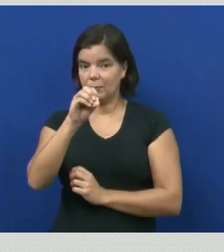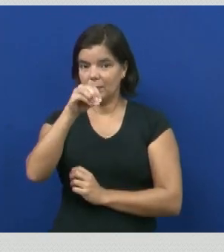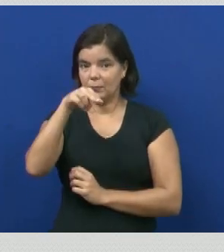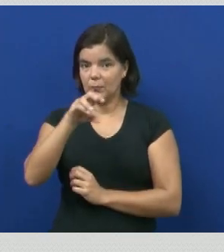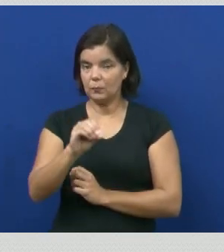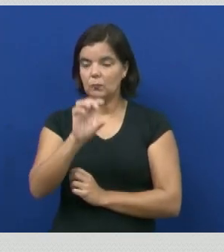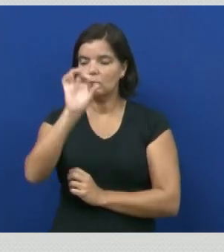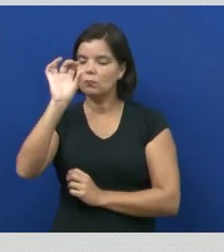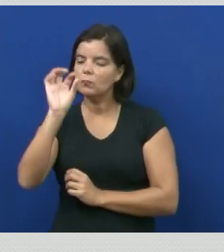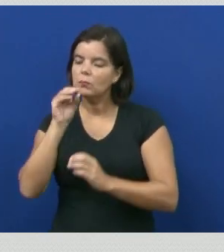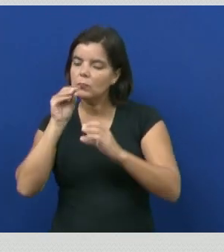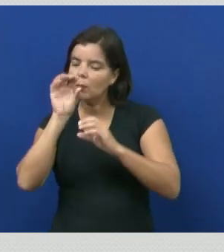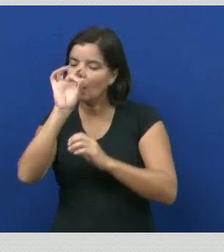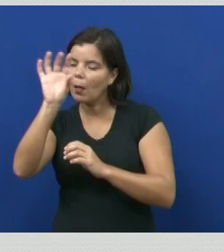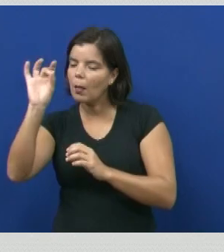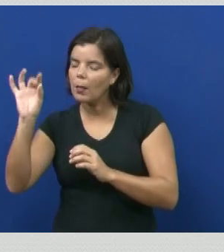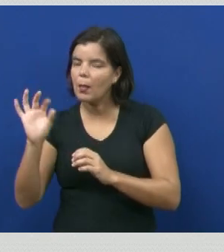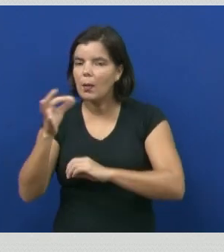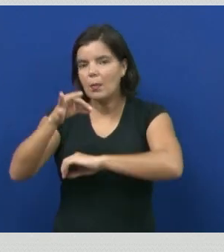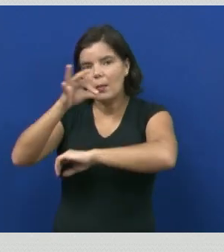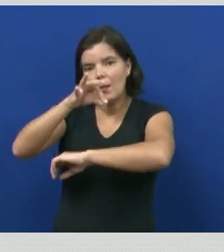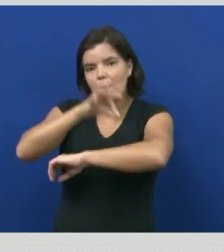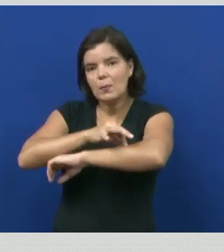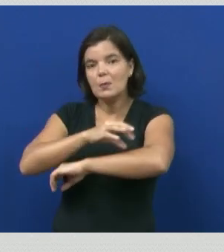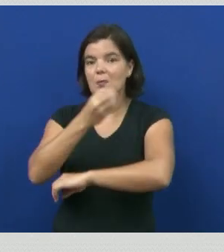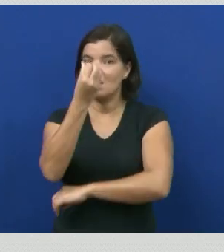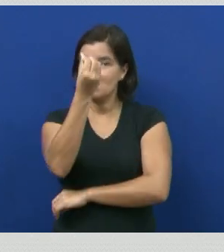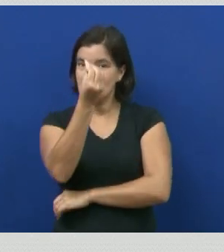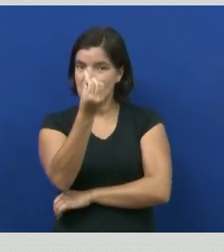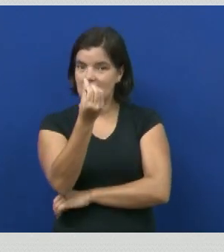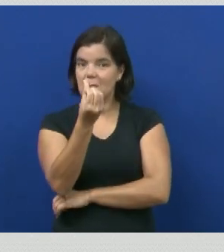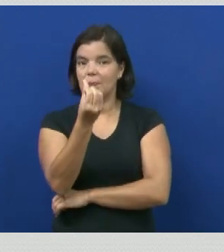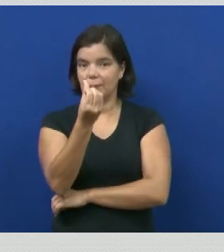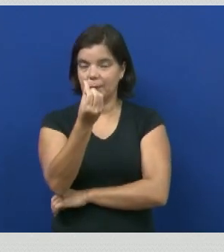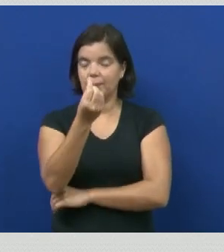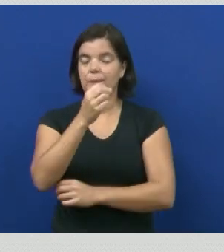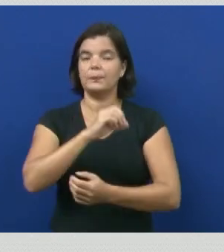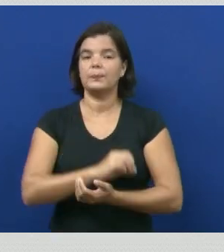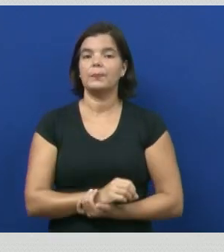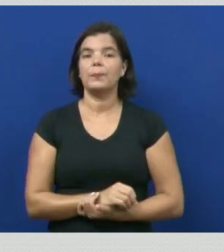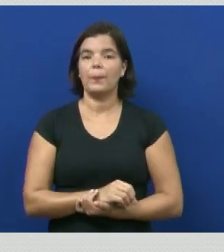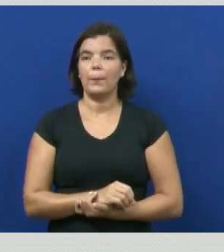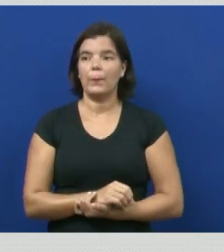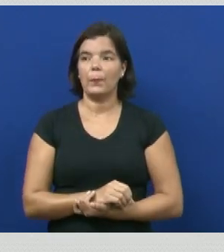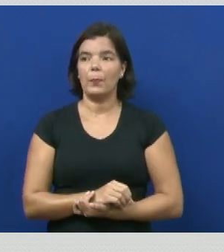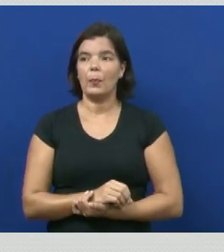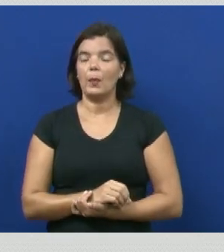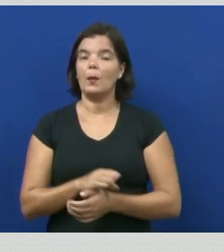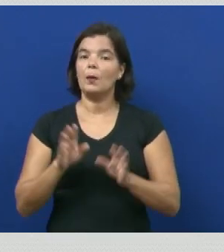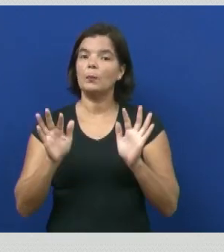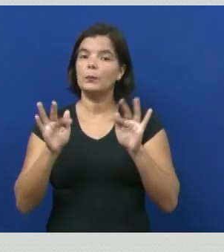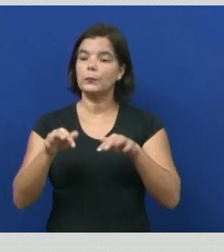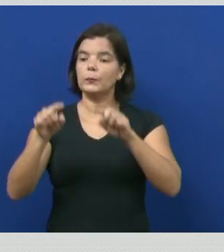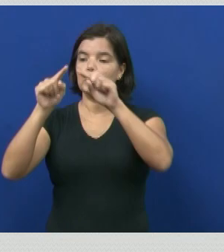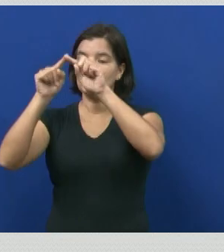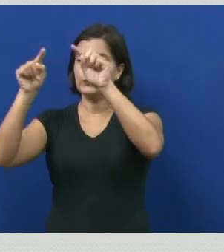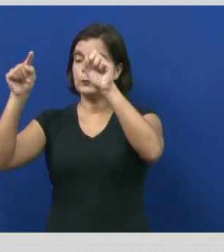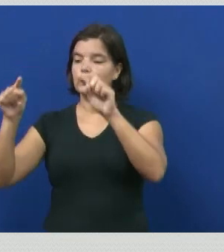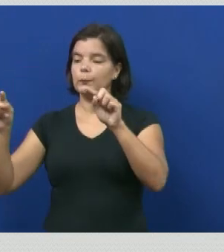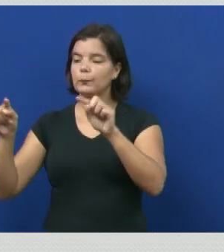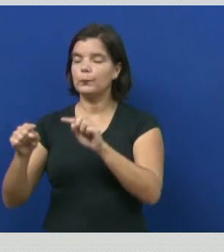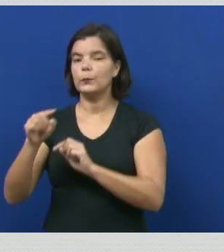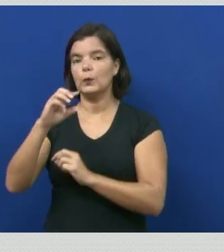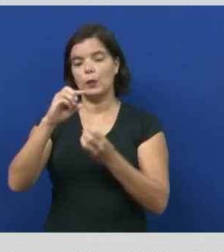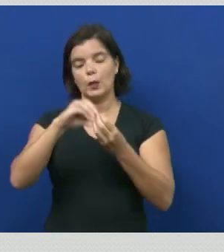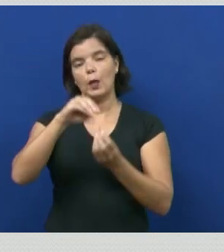seja, cada parte interna ele tem 6 lados, assim nós formamos o hexágono. E por fim, nós temos o